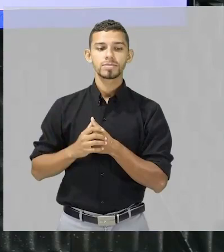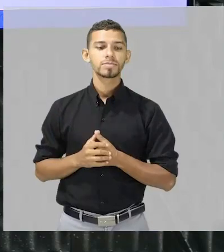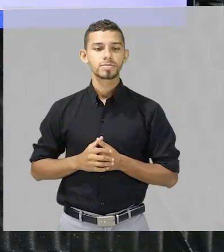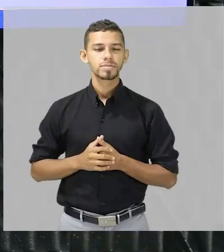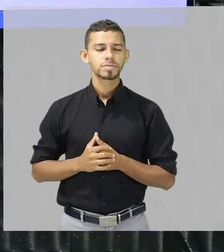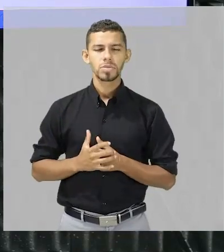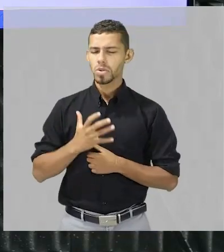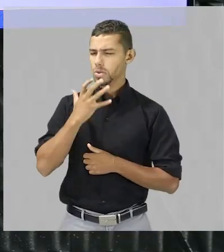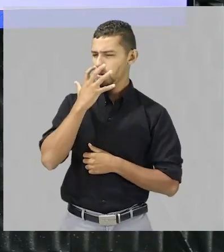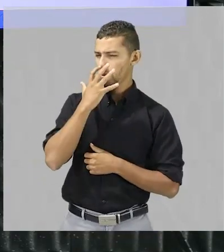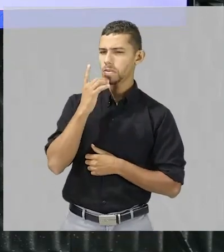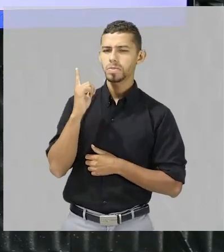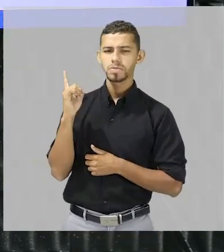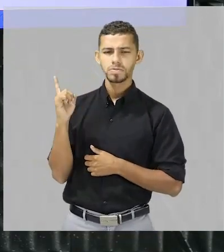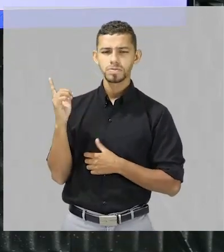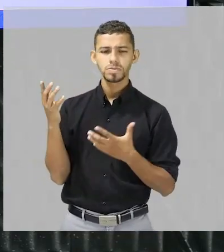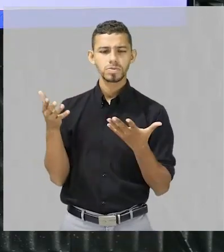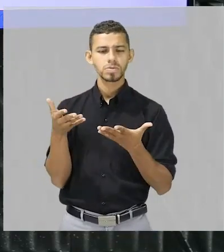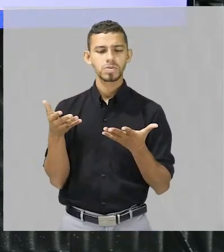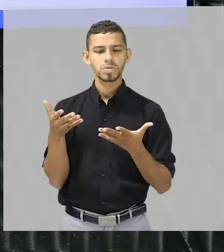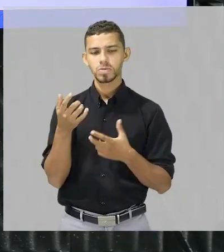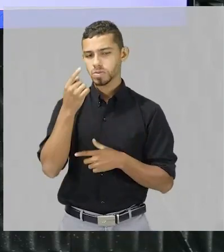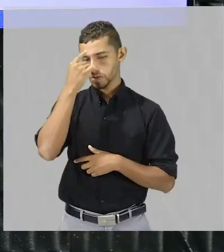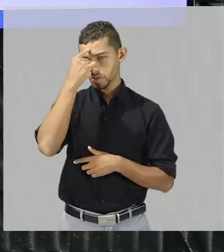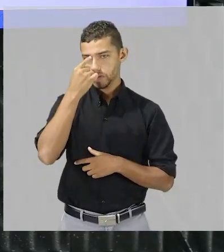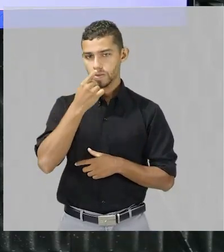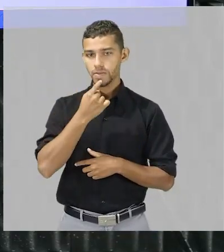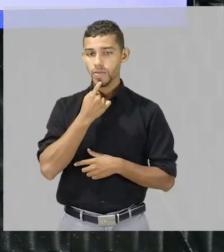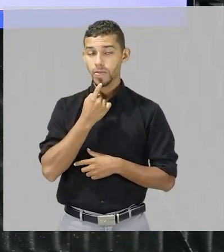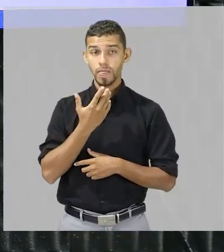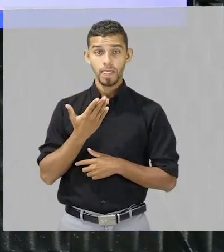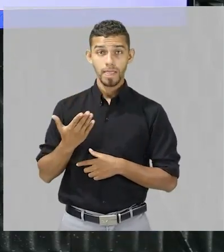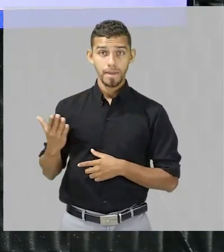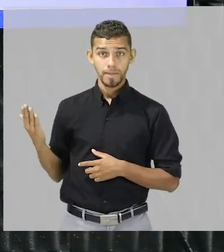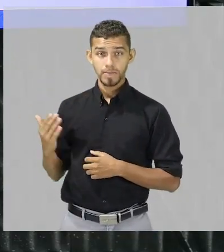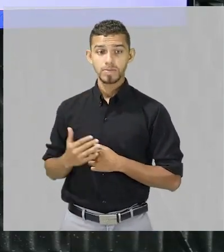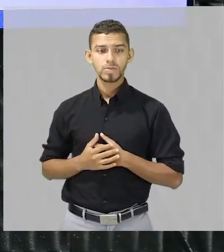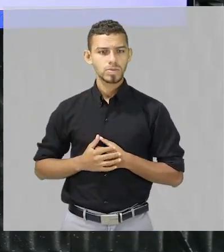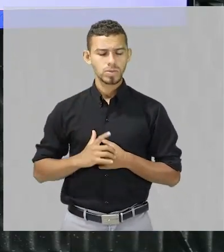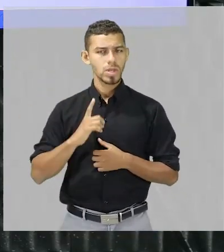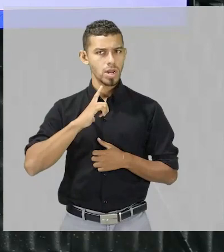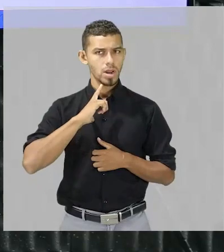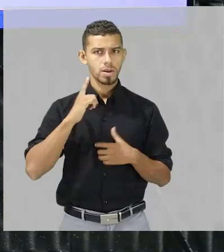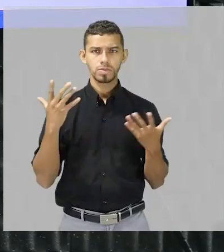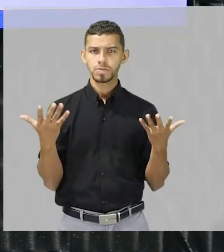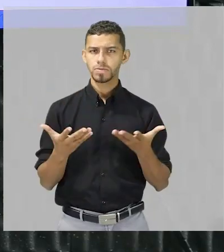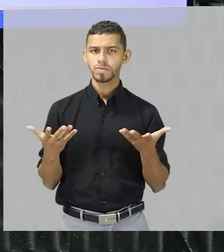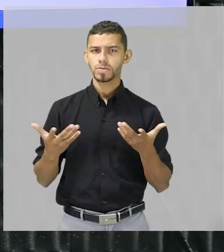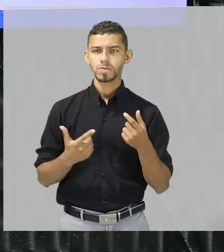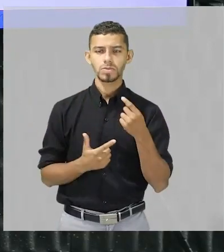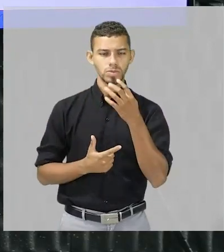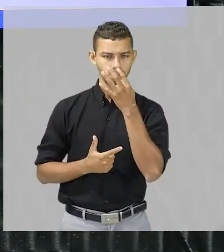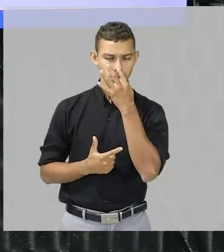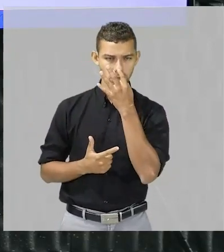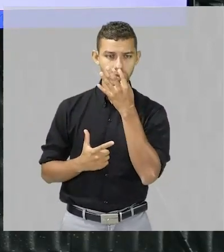Bom, vamos à nossa imagem, tá certo? Então, nós temos aqui, olha só,